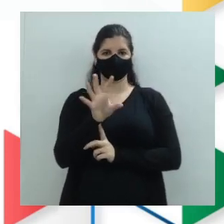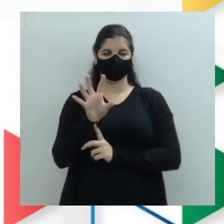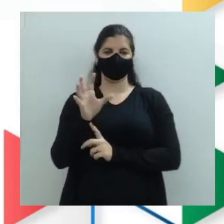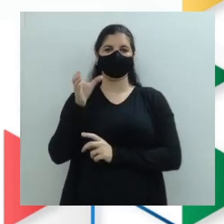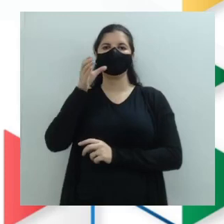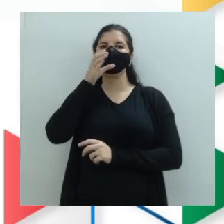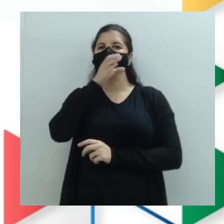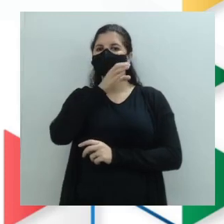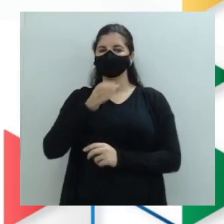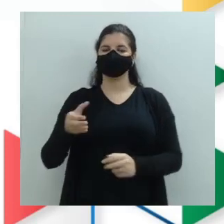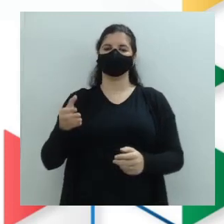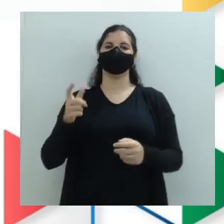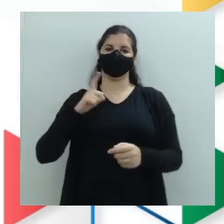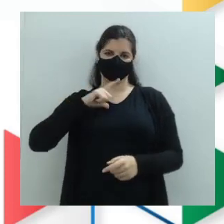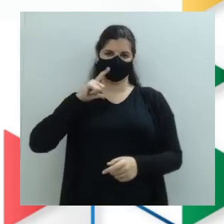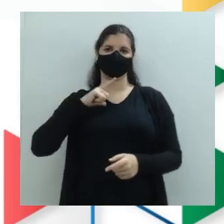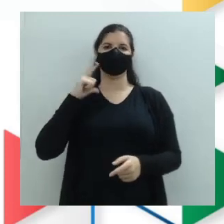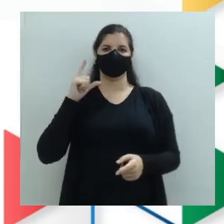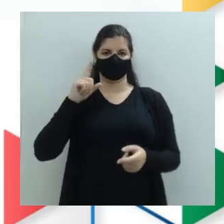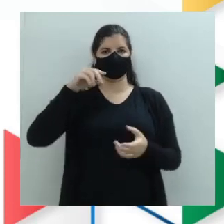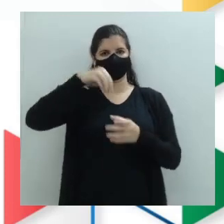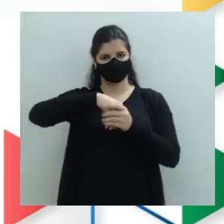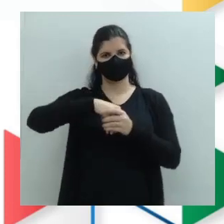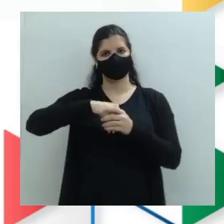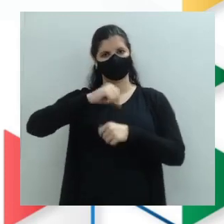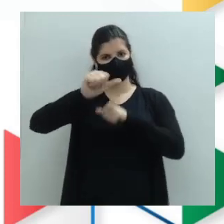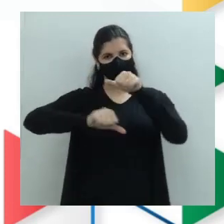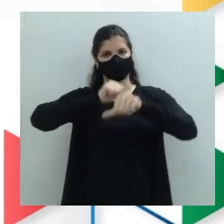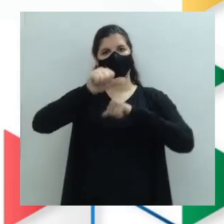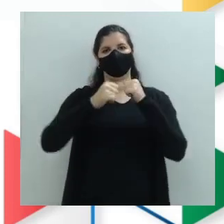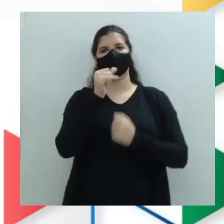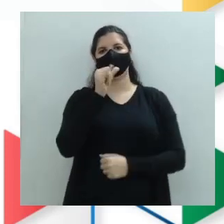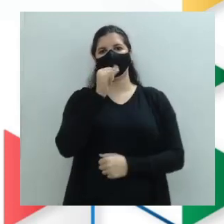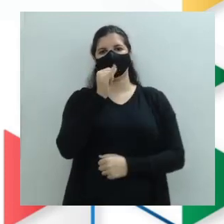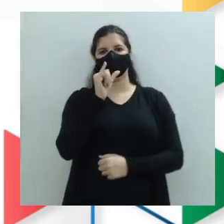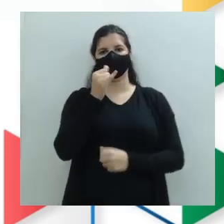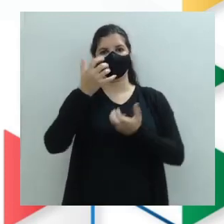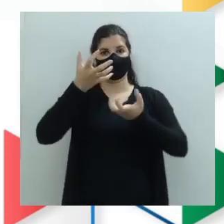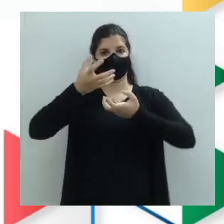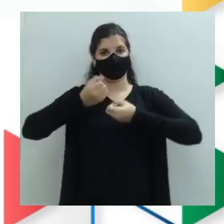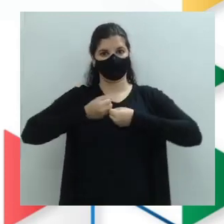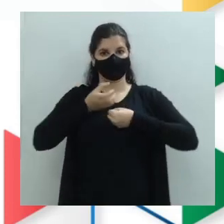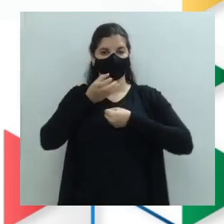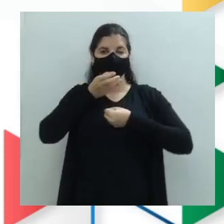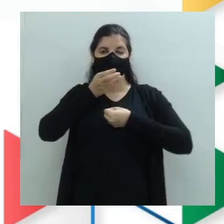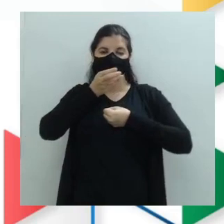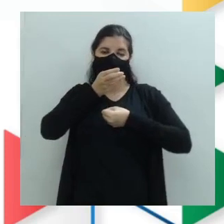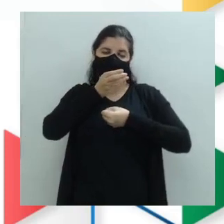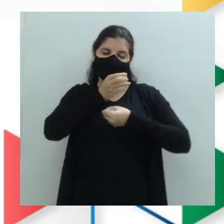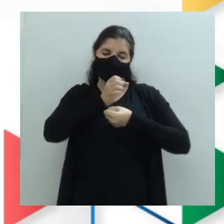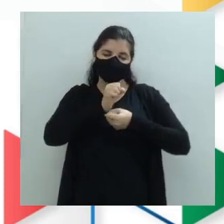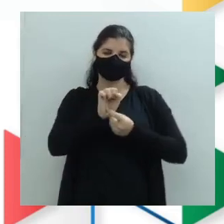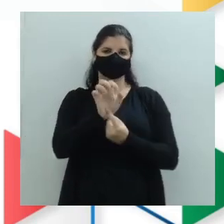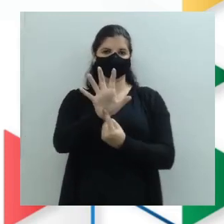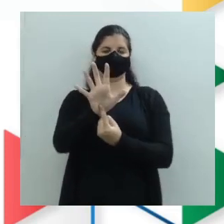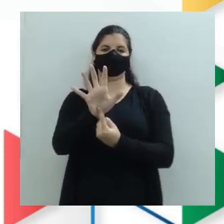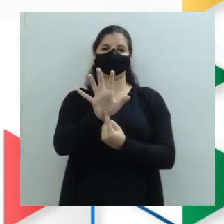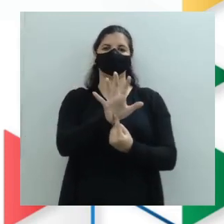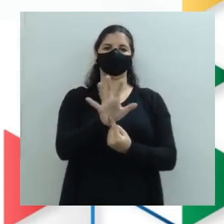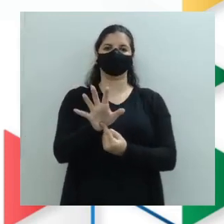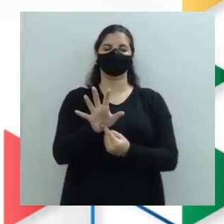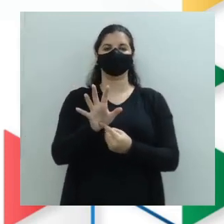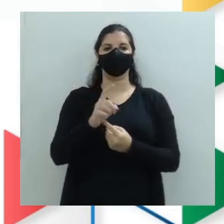ele é sempre uma fração da energia transformada por um receptor em nosso cotidiano. Então,